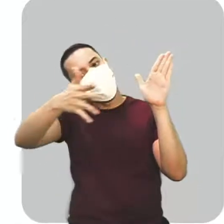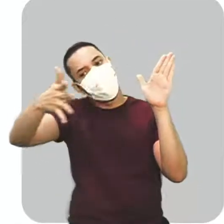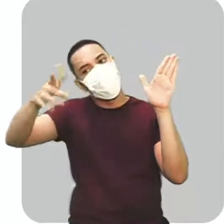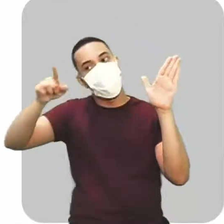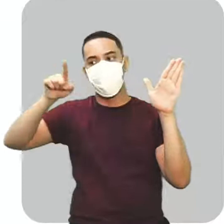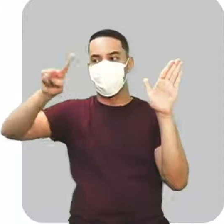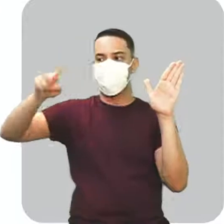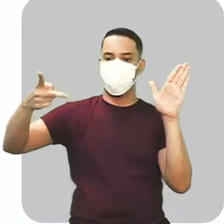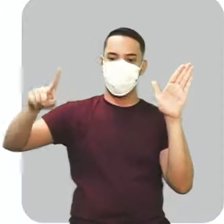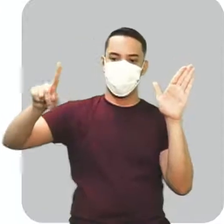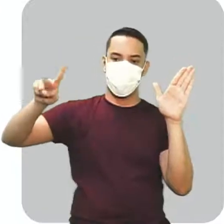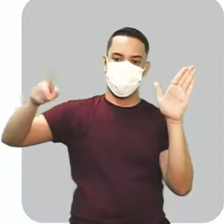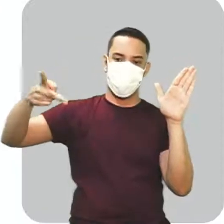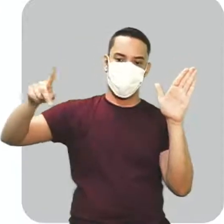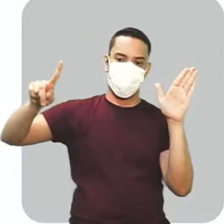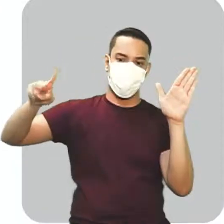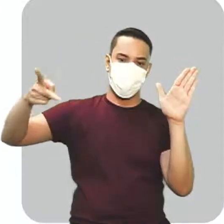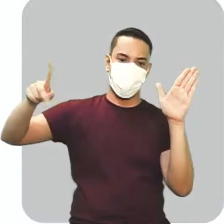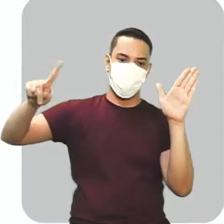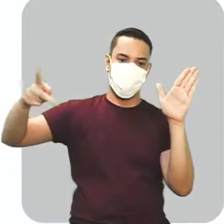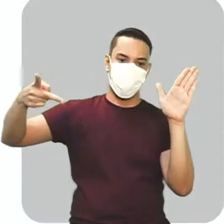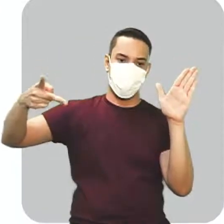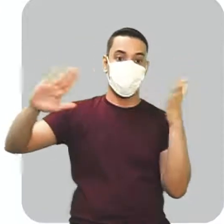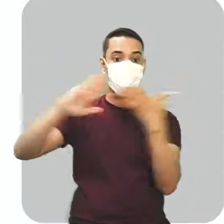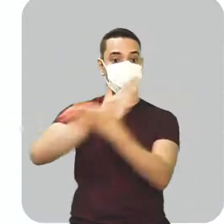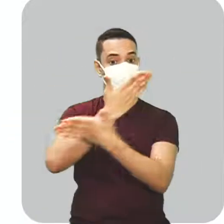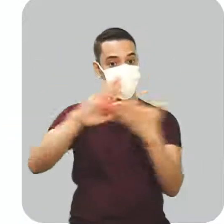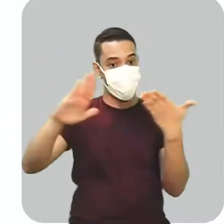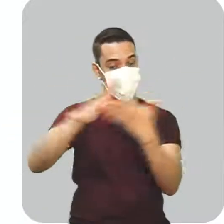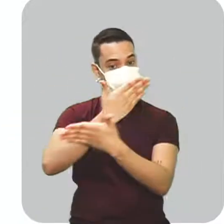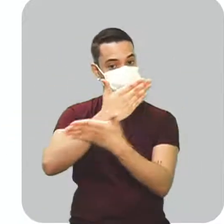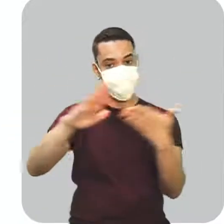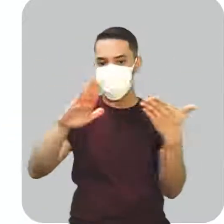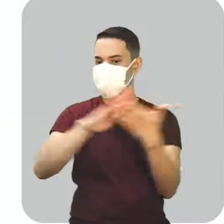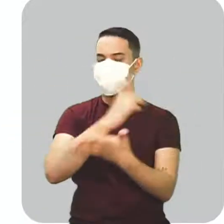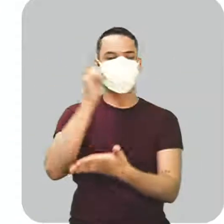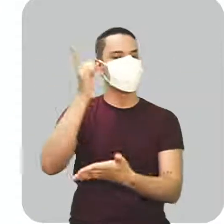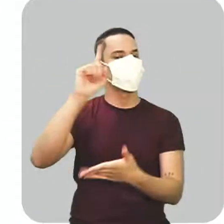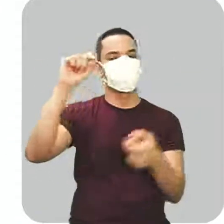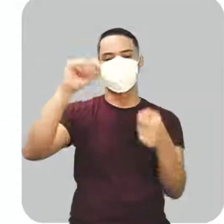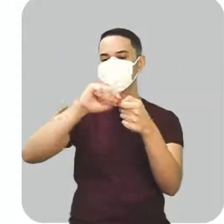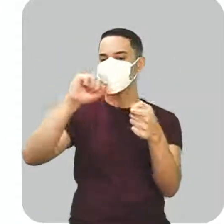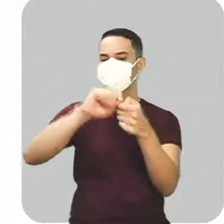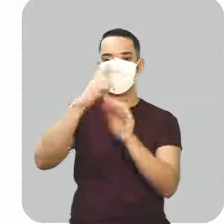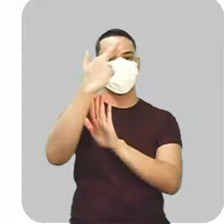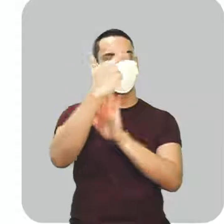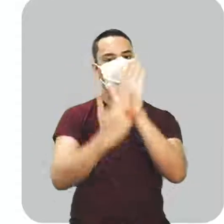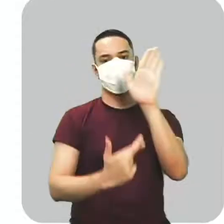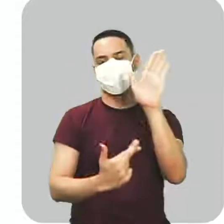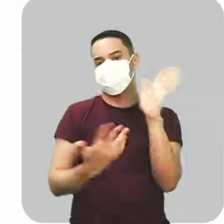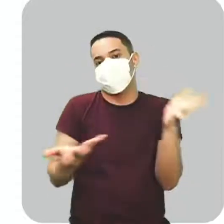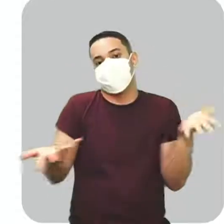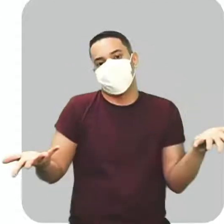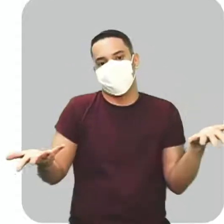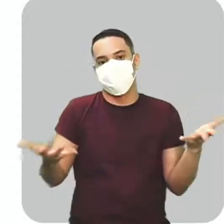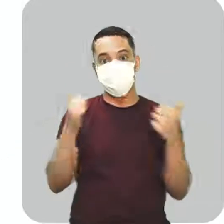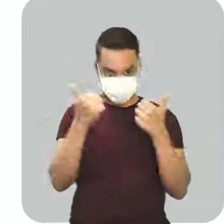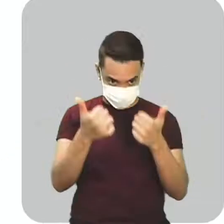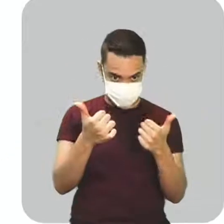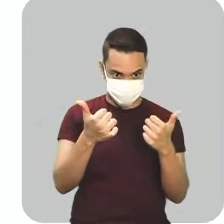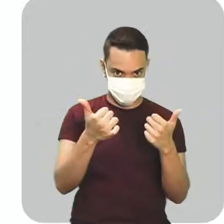como ele tá longo. Alguns, no entanto, não o fizeram.